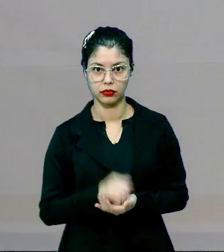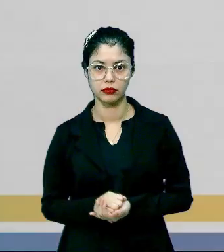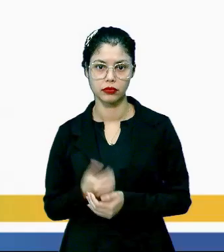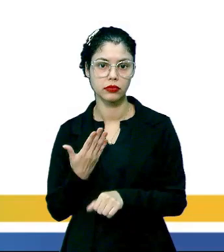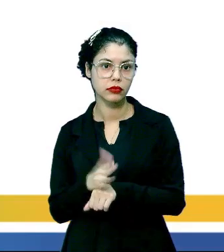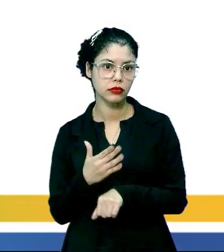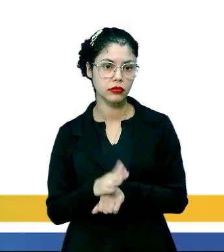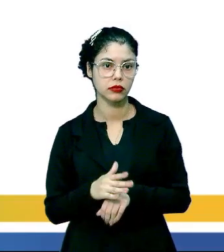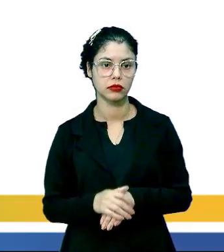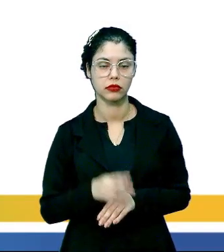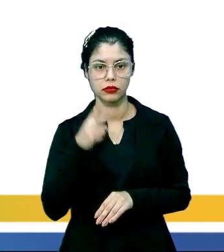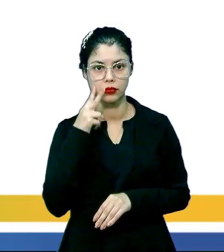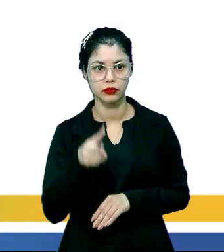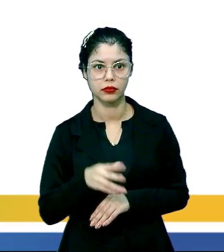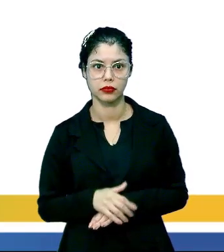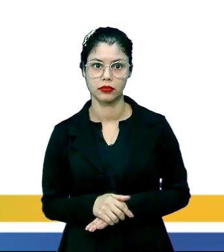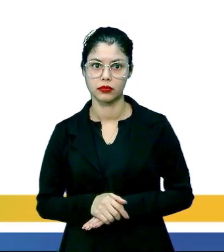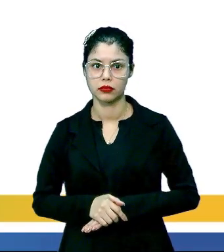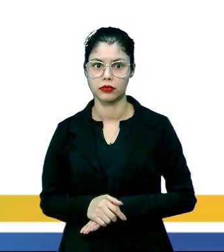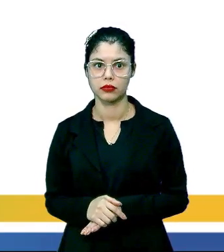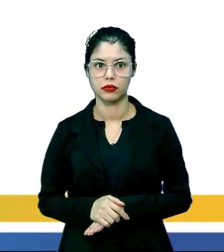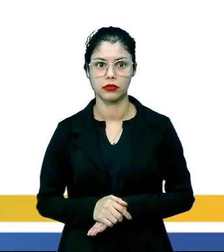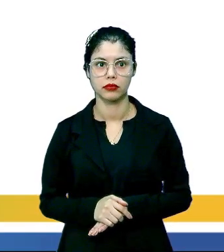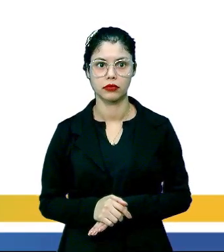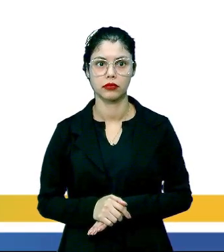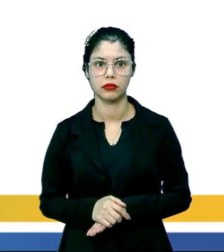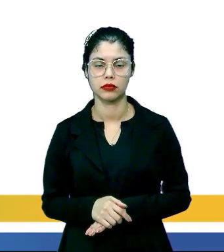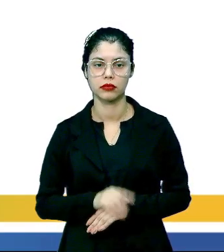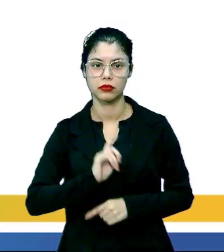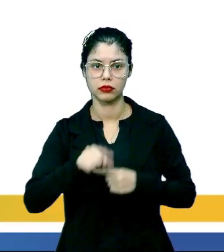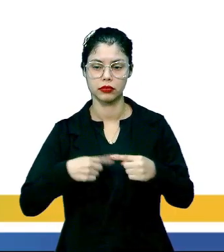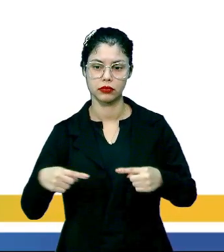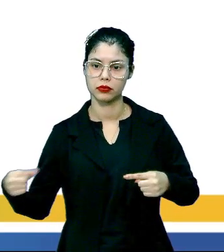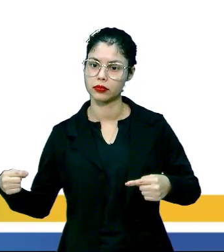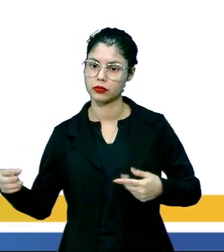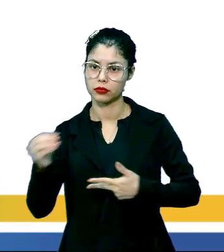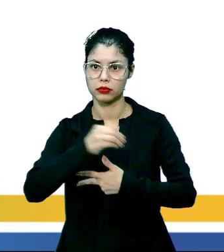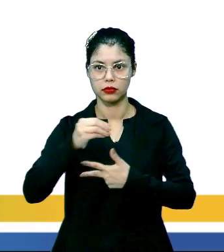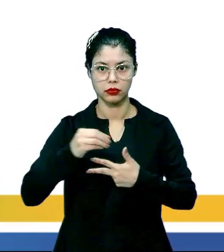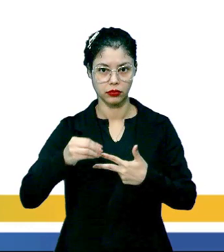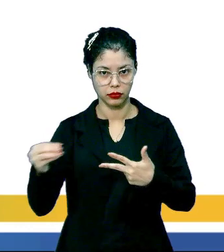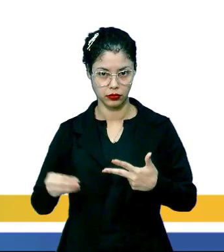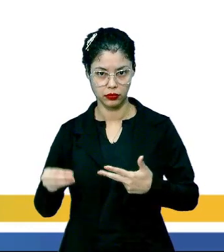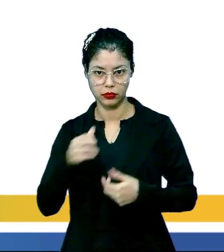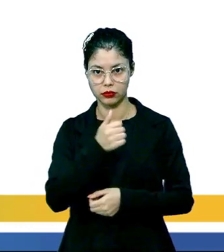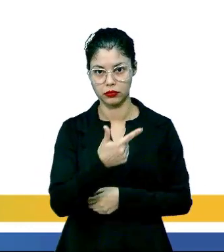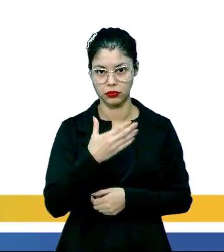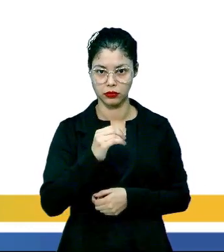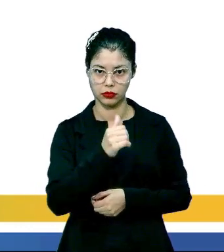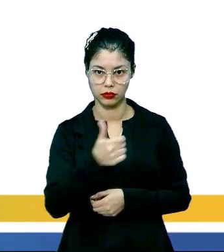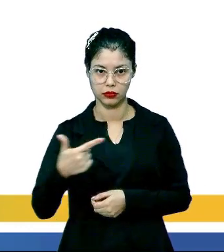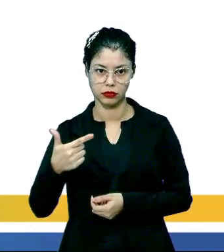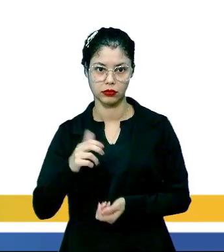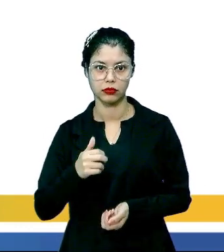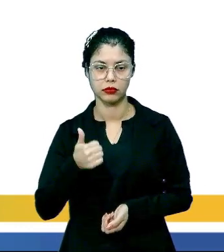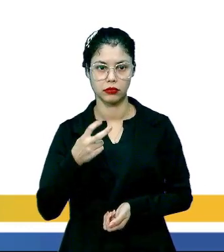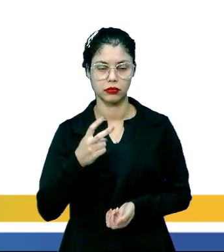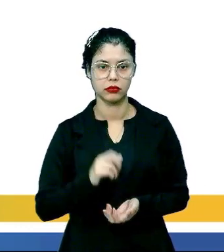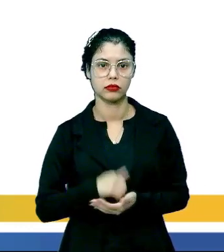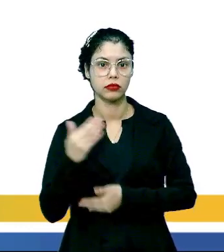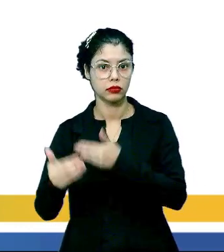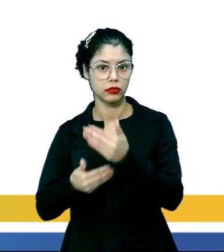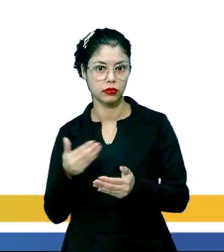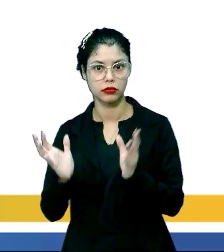vamos praticar o que a gente viu? Vamos lá, essa é uma questão do Enem, lá de 2015. Durante uma